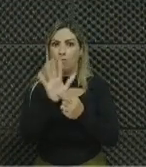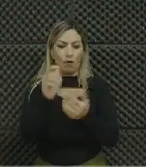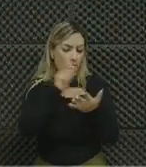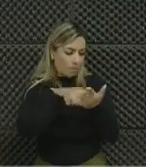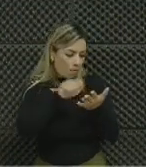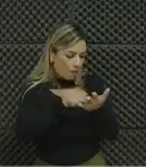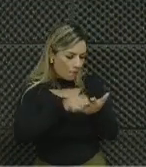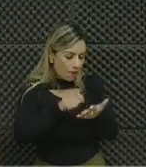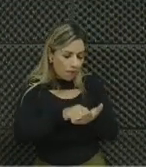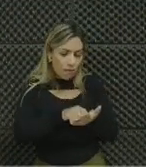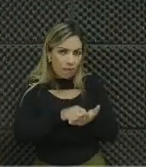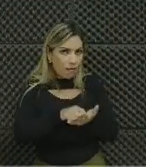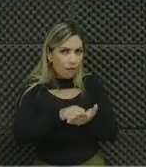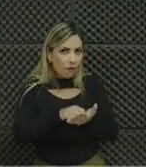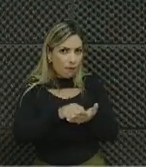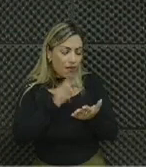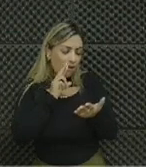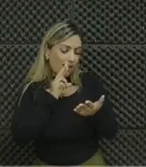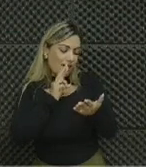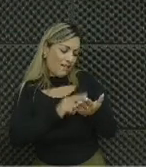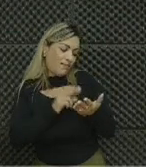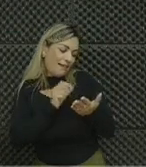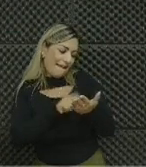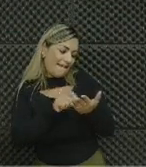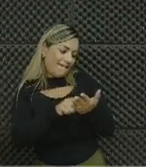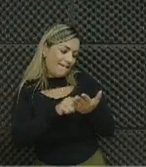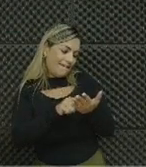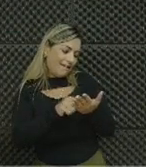lá, como um recadinho, né?